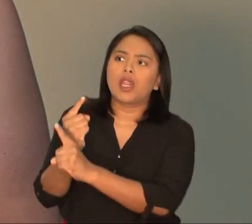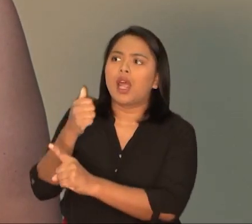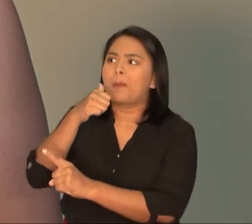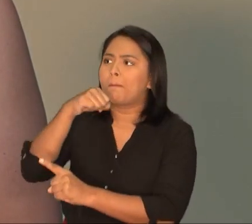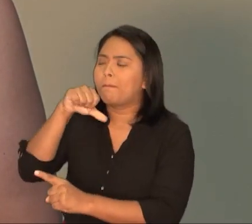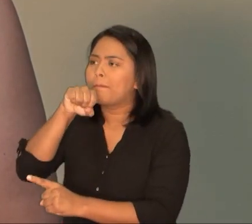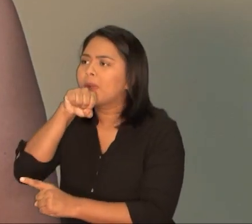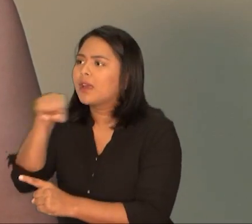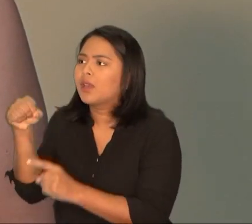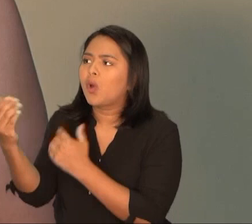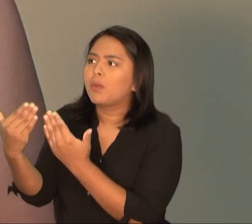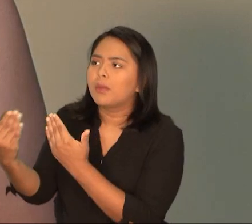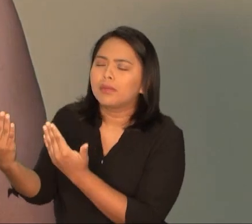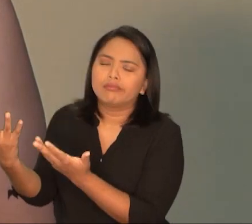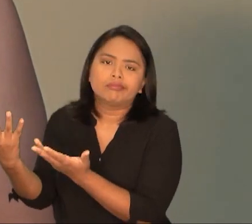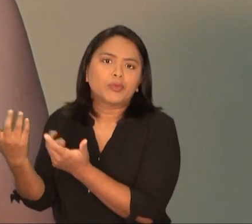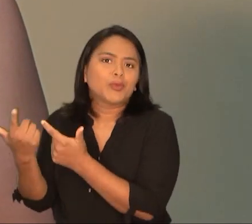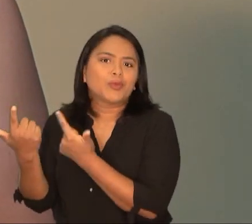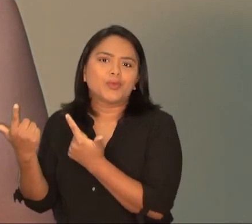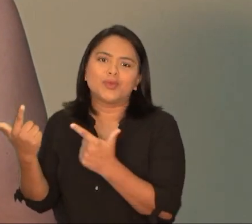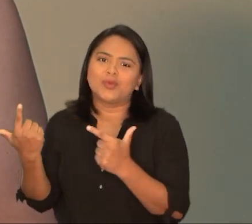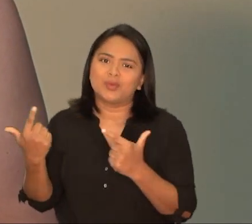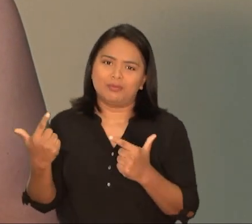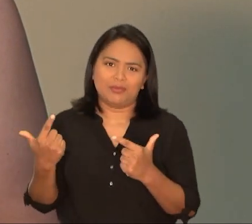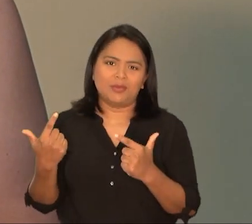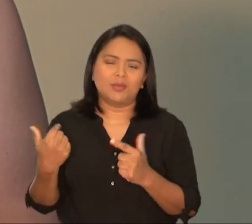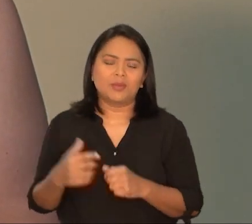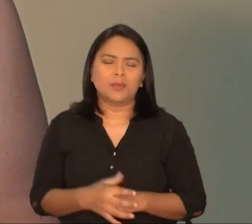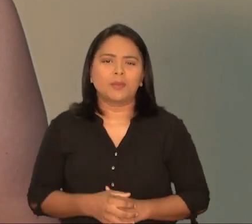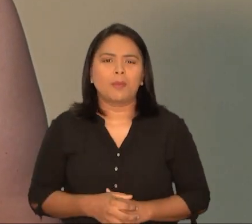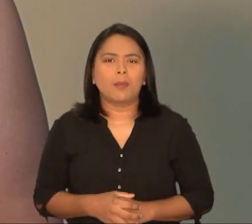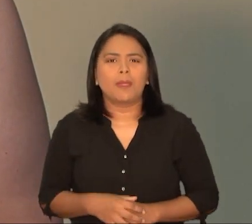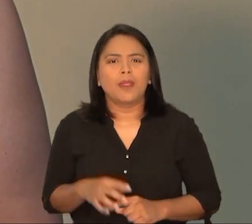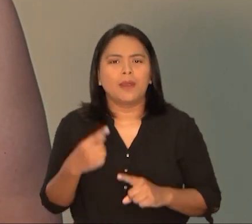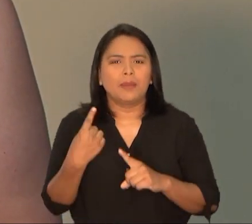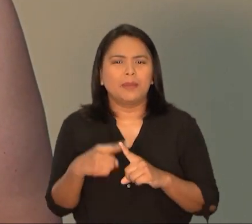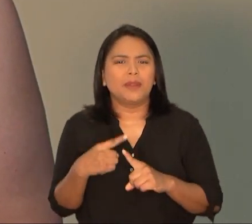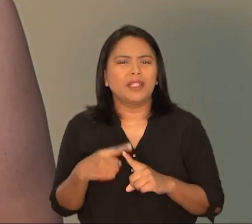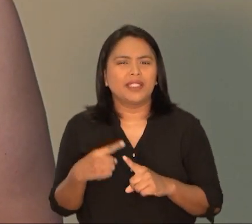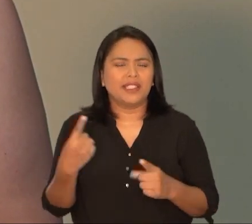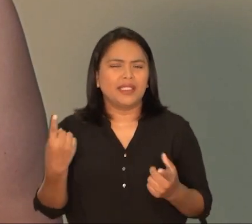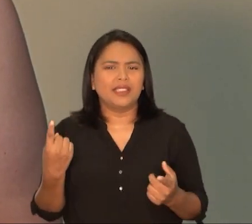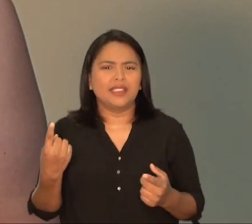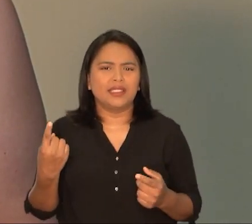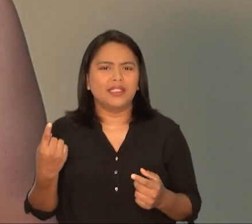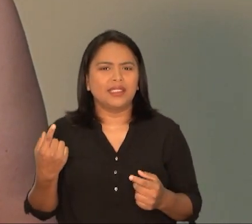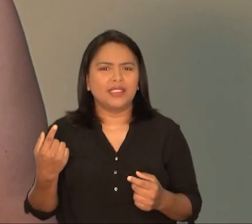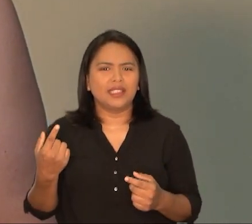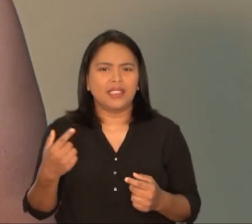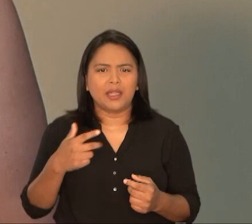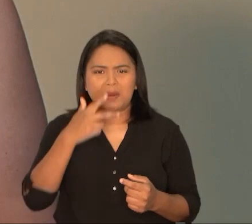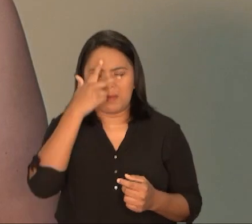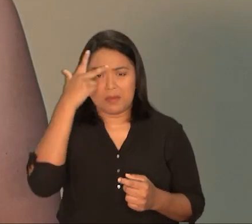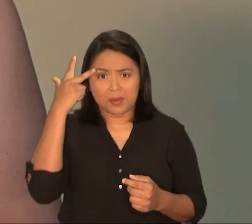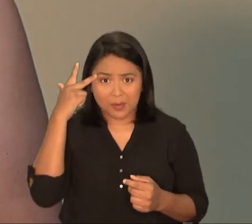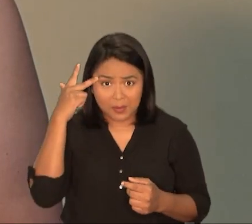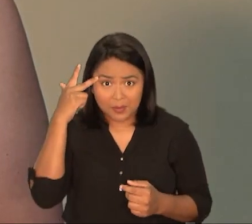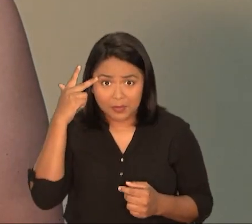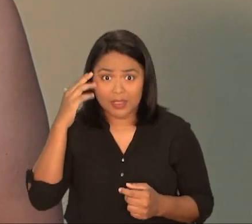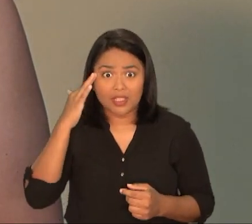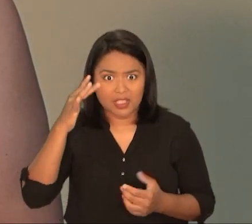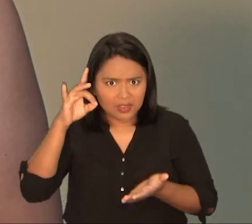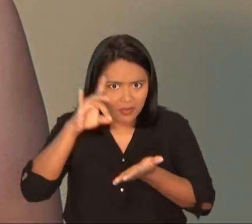comigo sobre isso. Porque só quem tem essa capacidade de entender é uma outra mãe